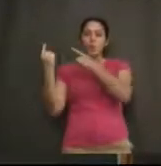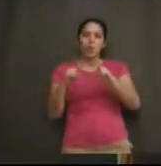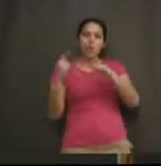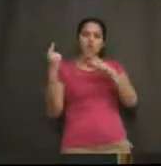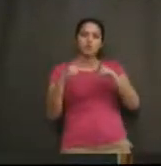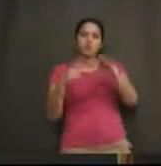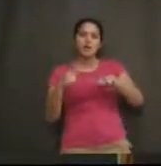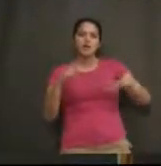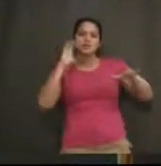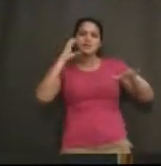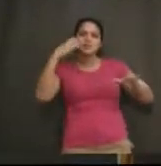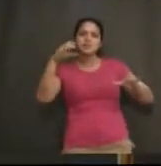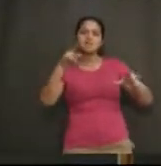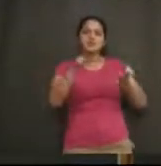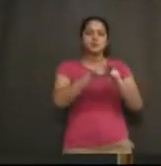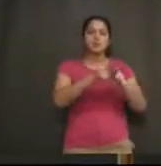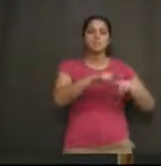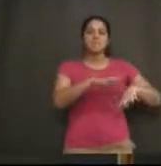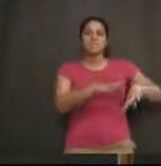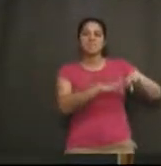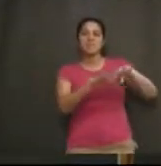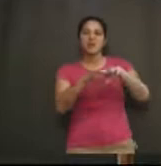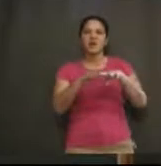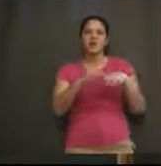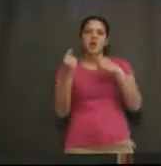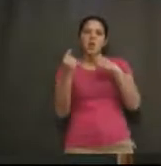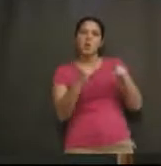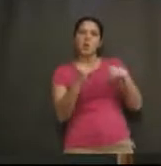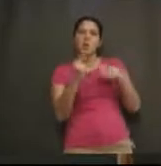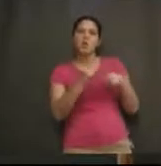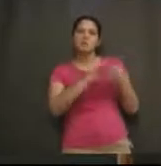matemática também, ao trabalho de cientistas, ao trabalho de professores.